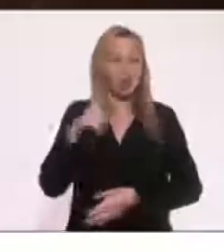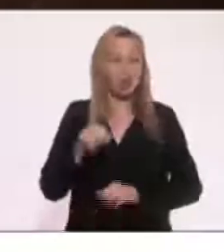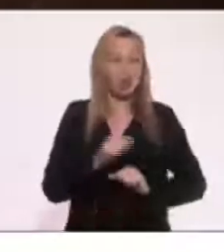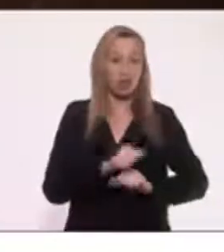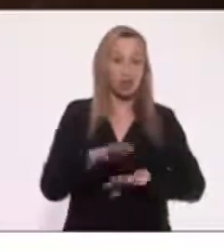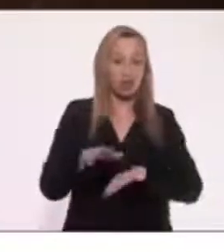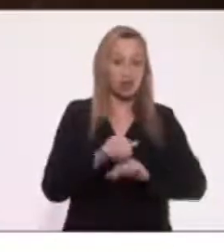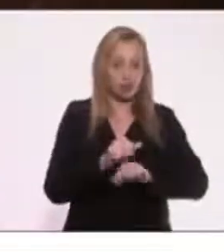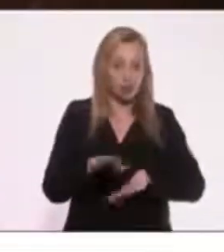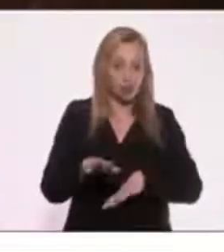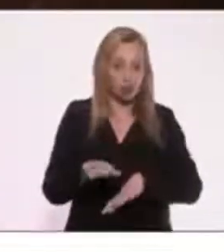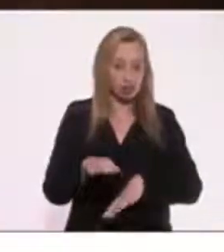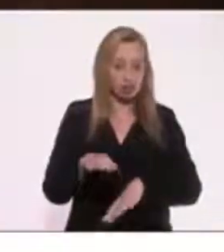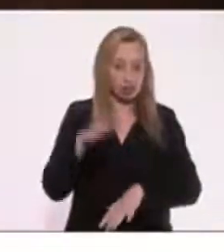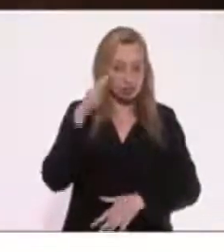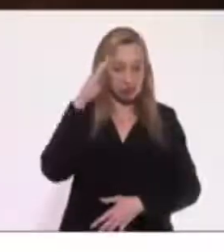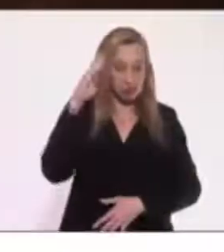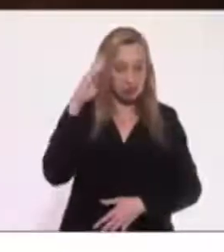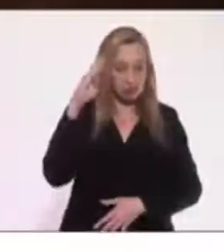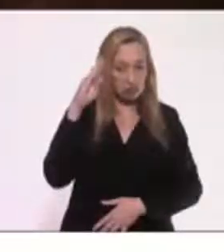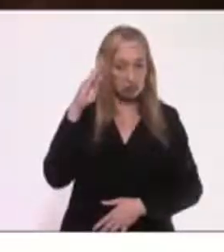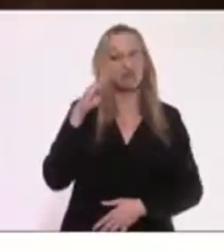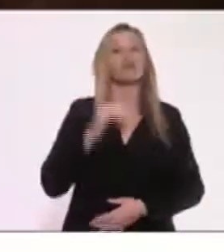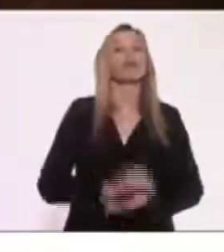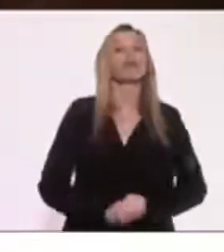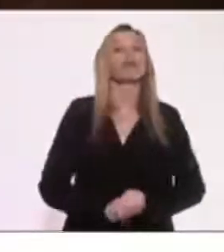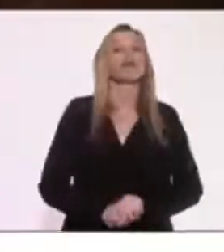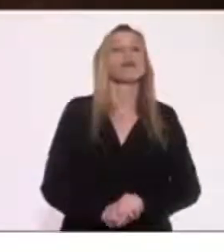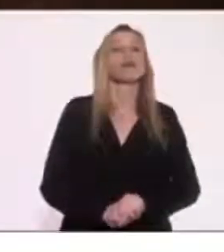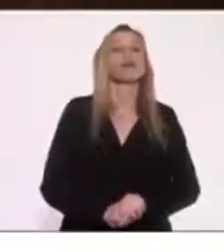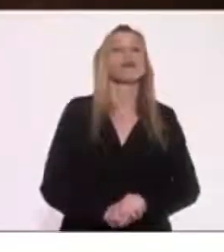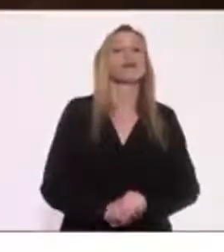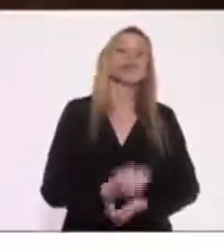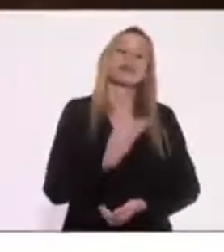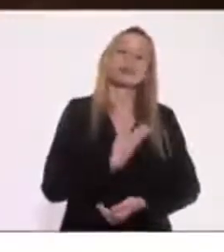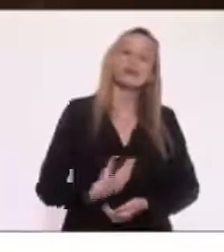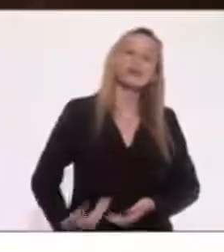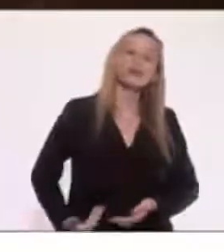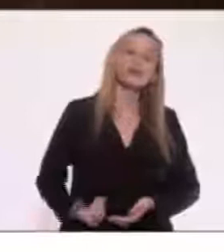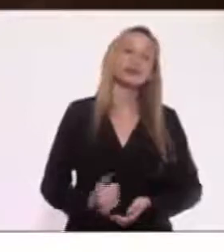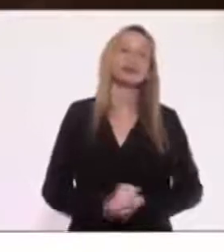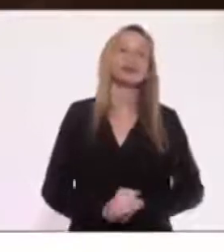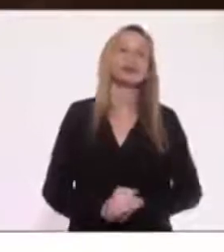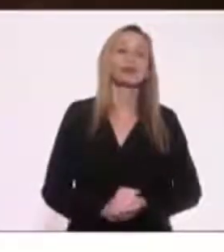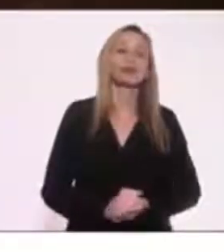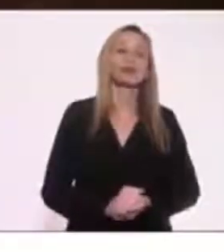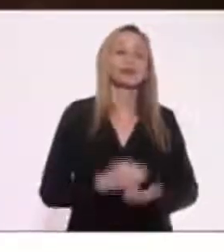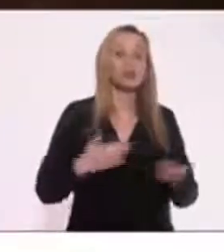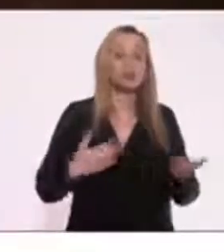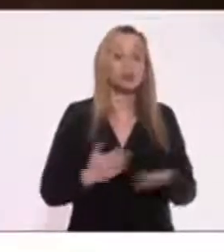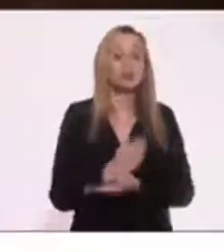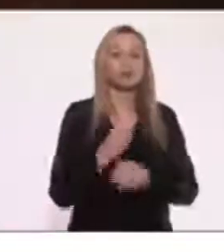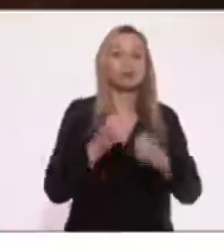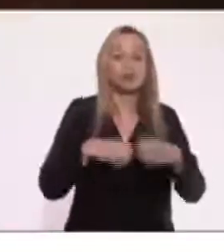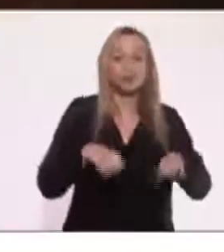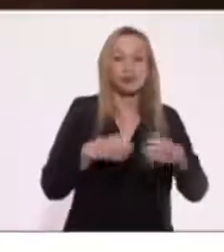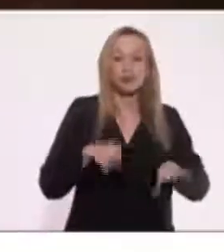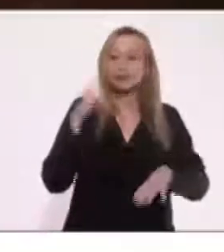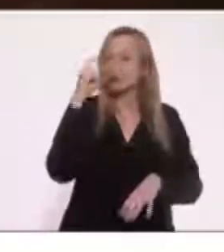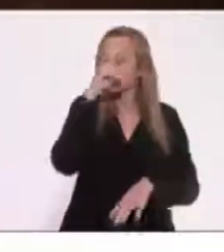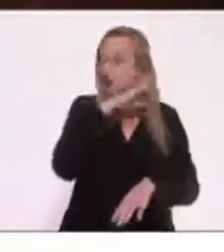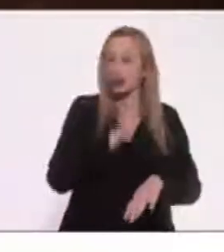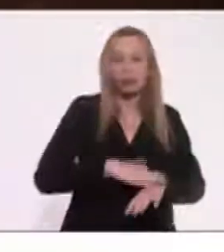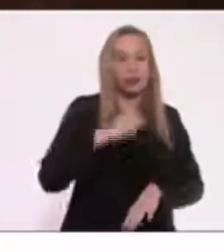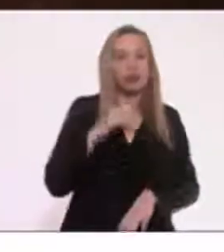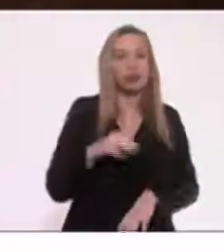das Forças Armadas através de concurso público, um governador que foi aprovado num dos concursos mais difíceis nesse